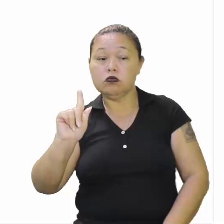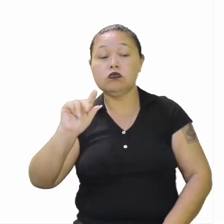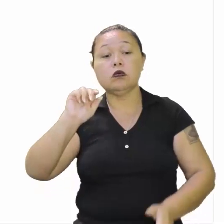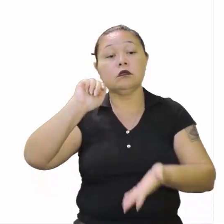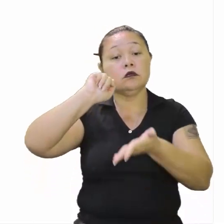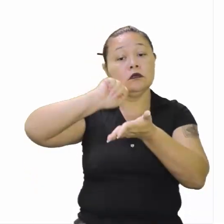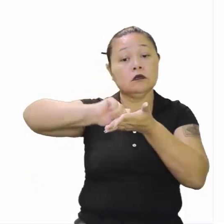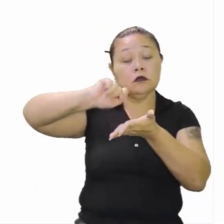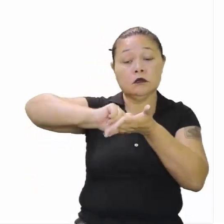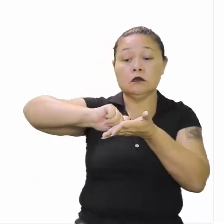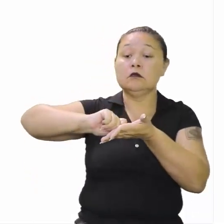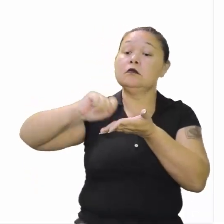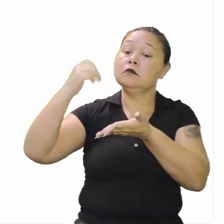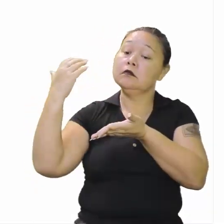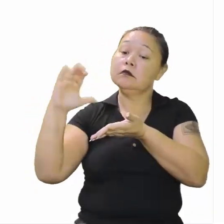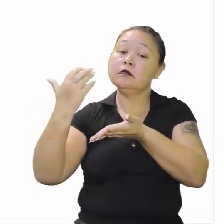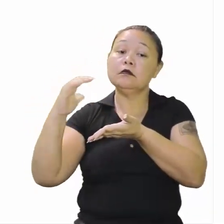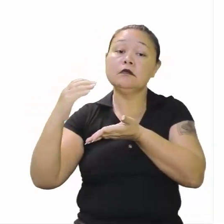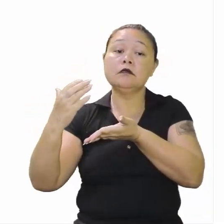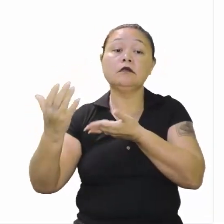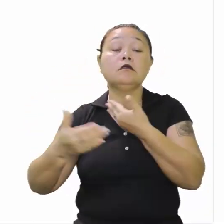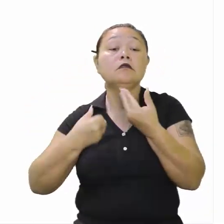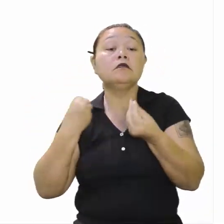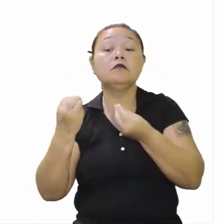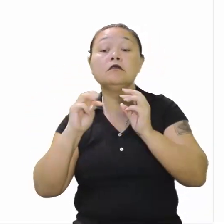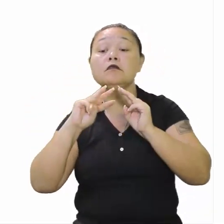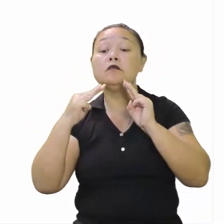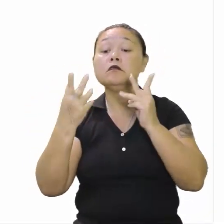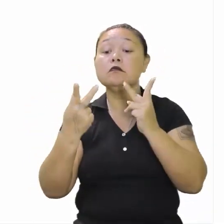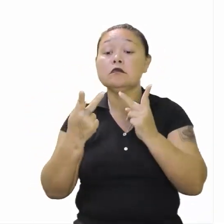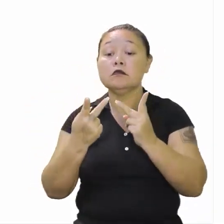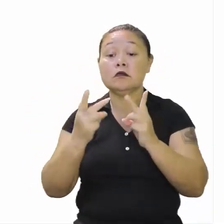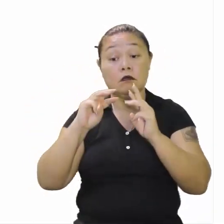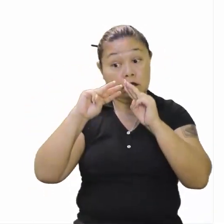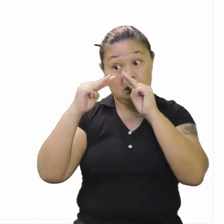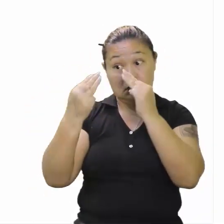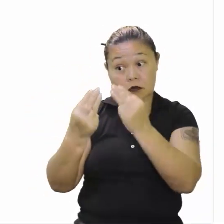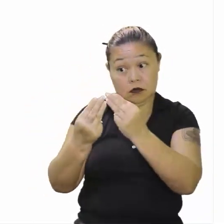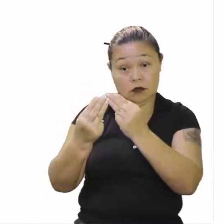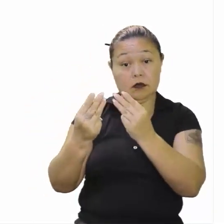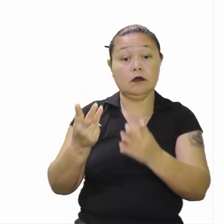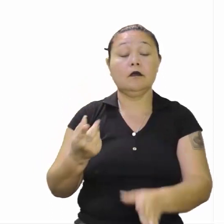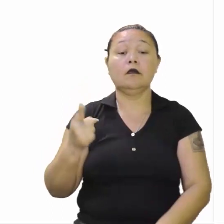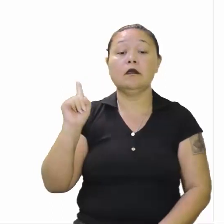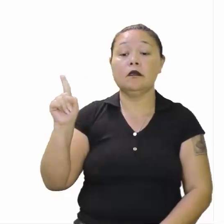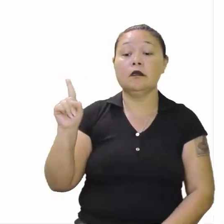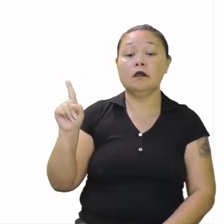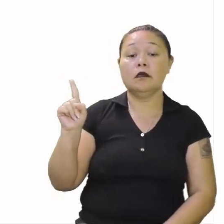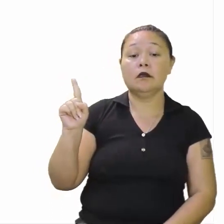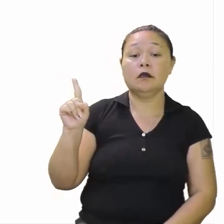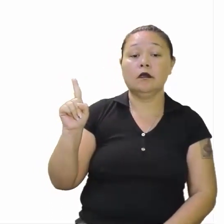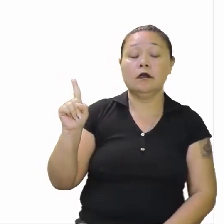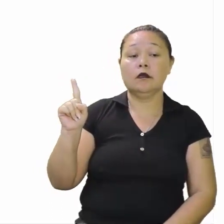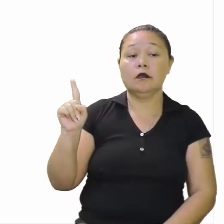em notação científica, como deveríamos chegar? A expressão seria o